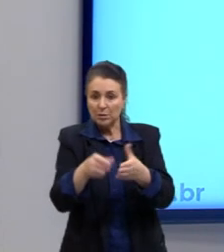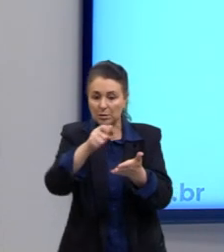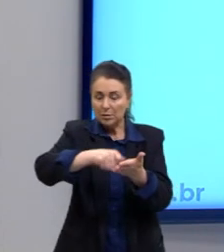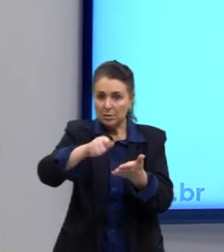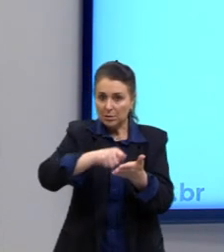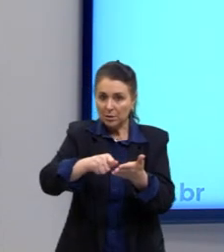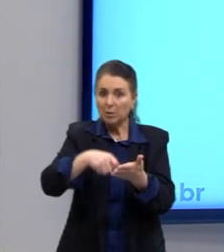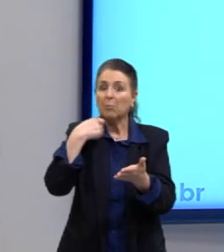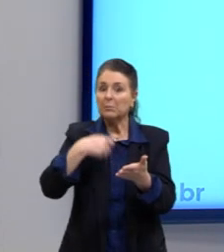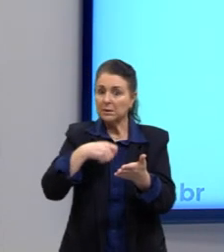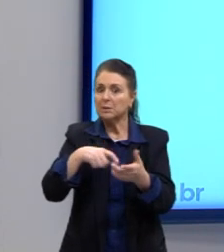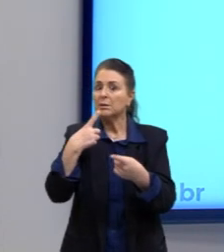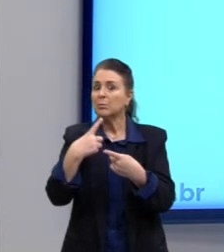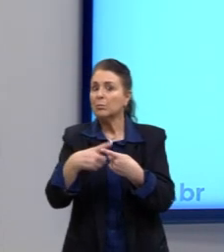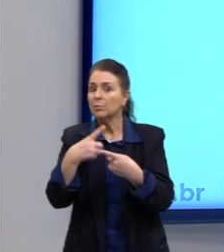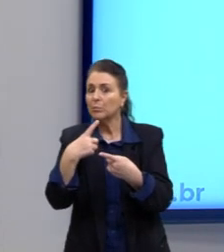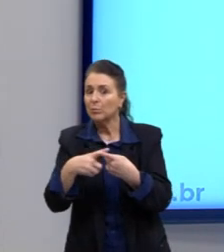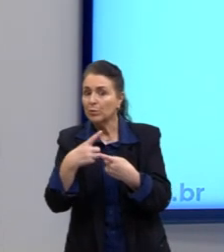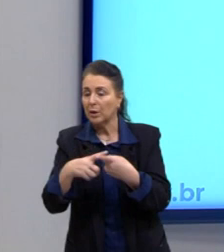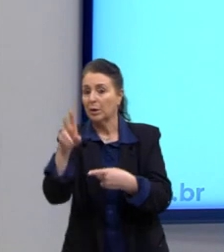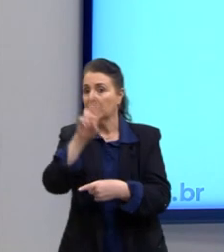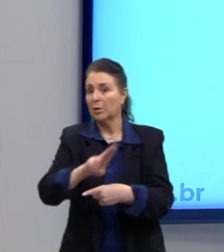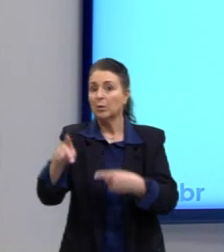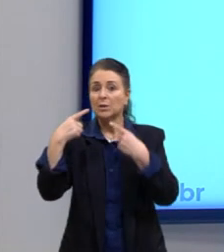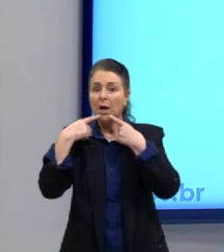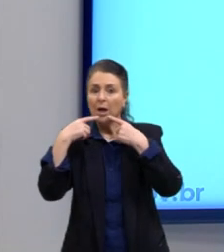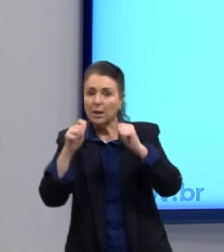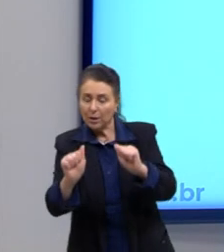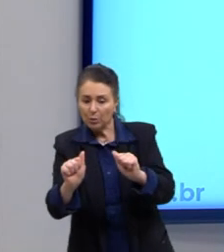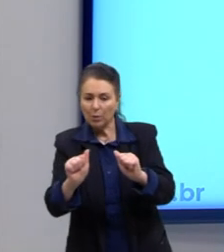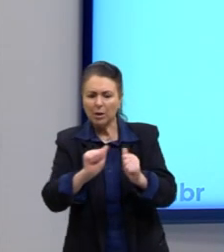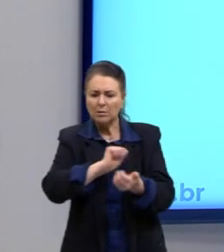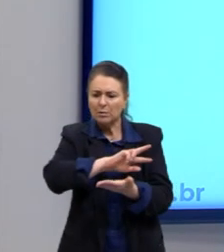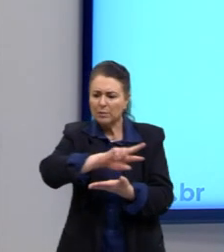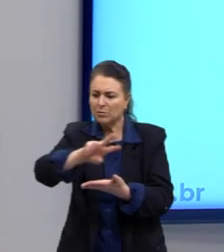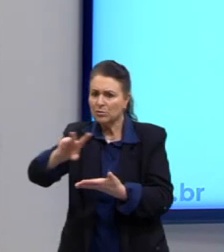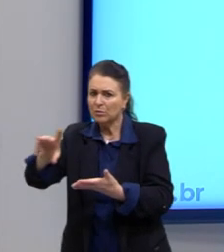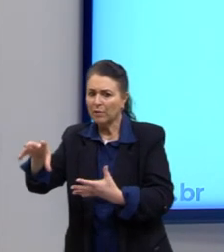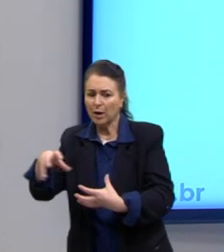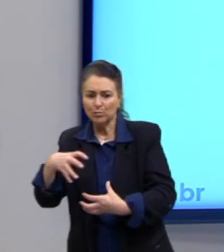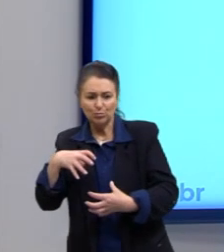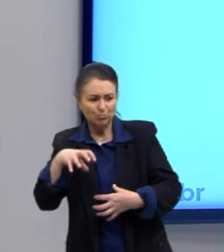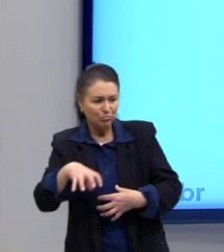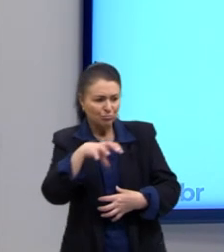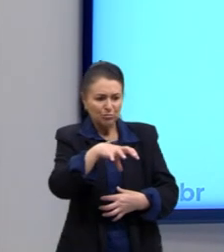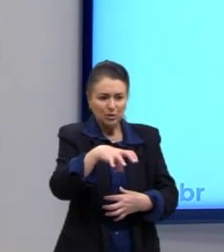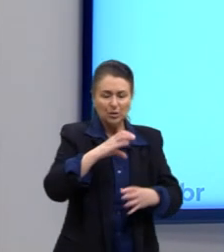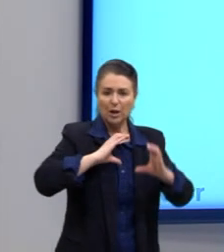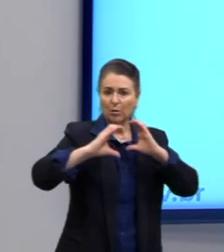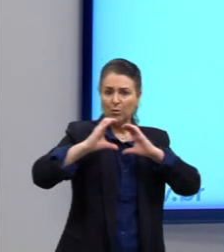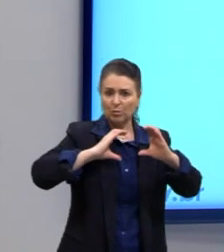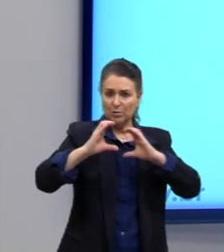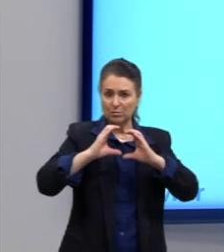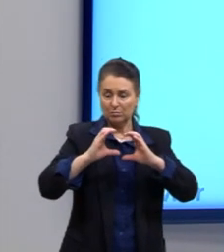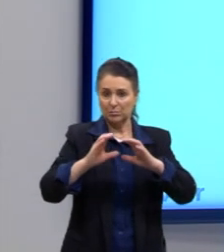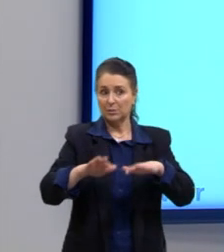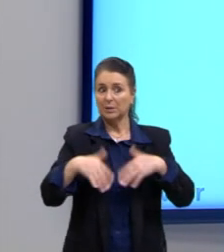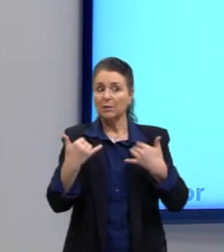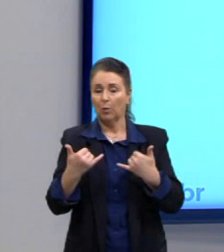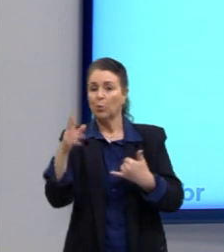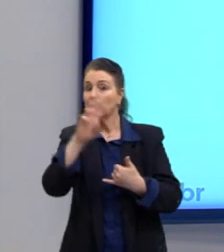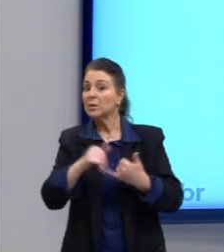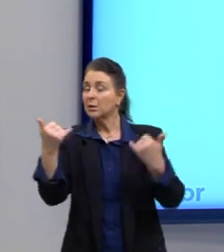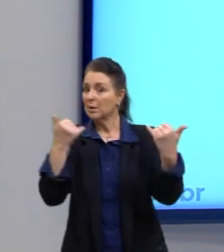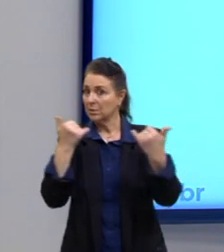torna-se necessário para que se use a língua nas mais diversas situações comunicativas considerando as informações